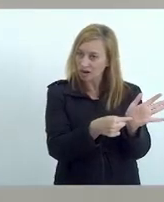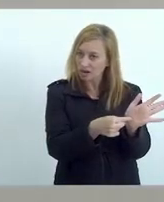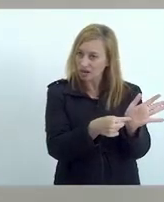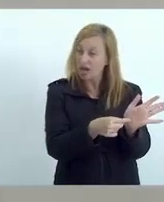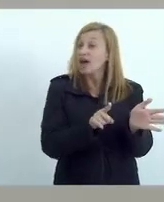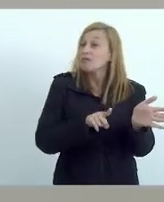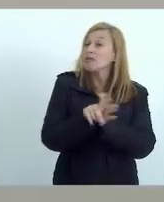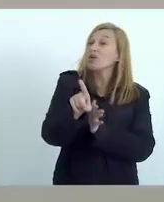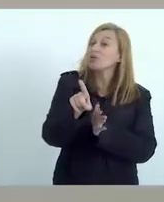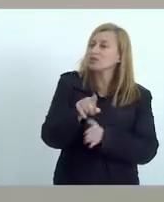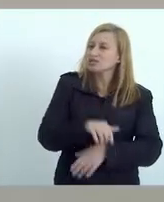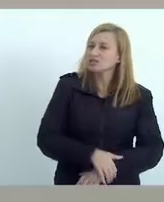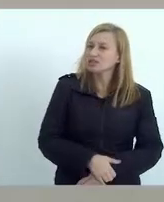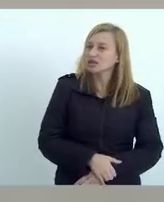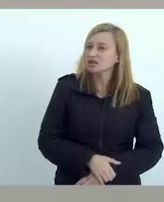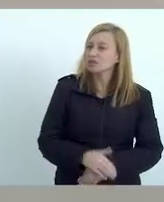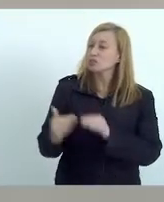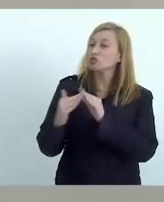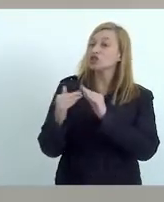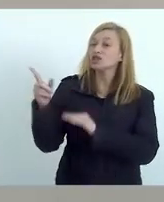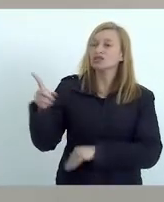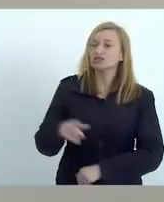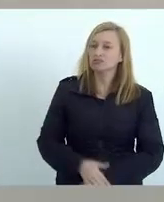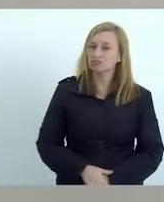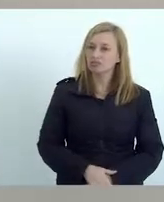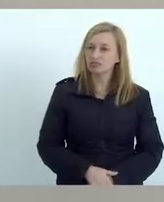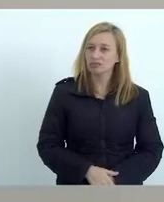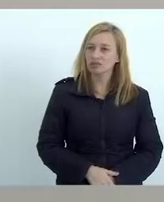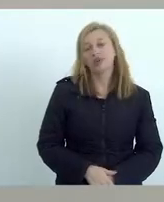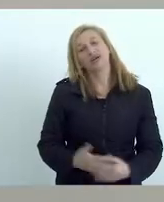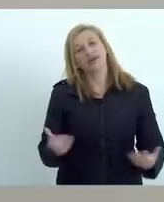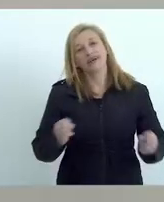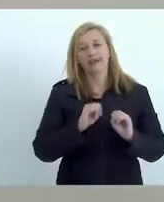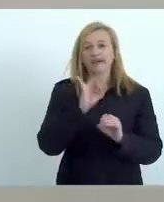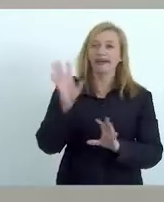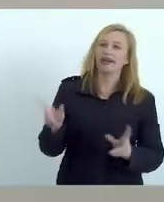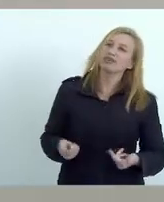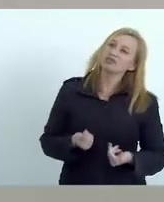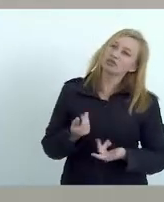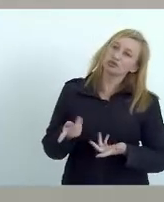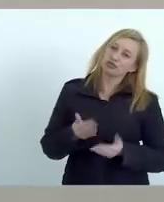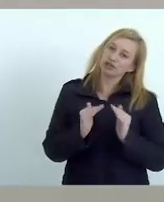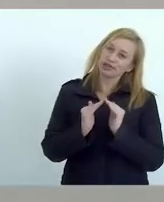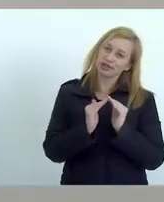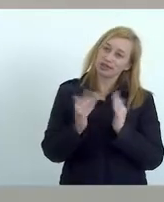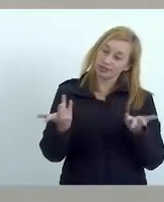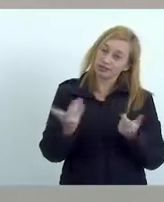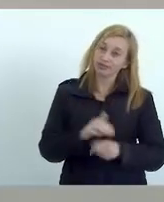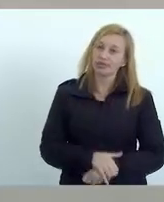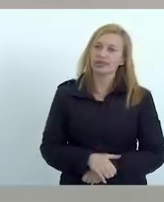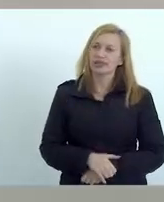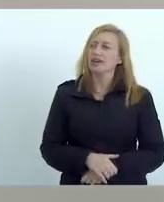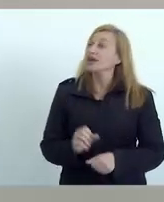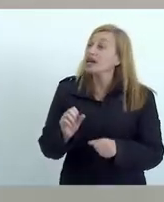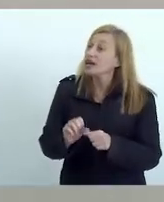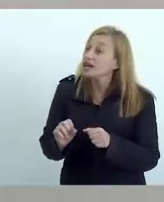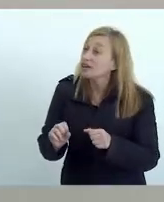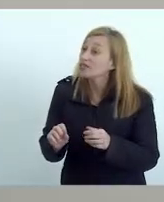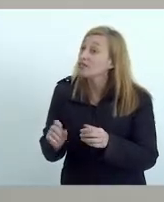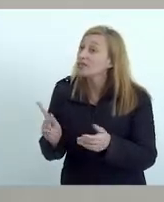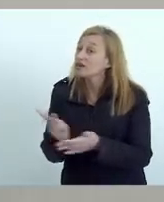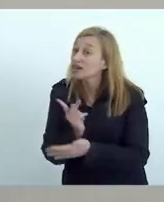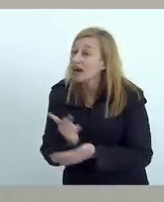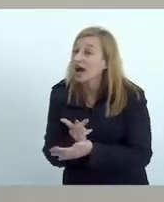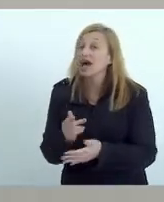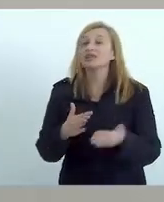e pergunta sobre o vizinho aí claro que o seu vizinho Mas que que houve ele fez alguma coisa de errado